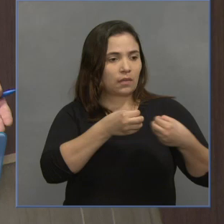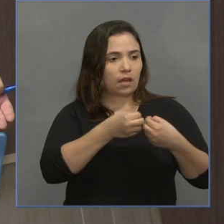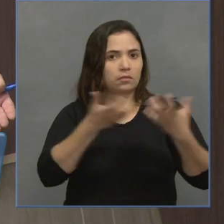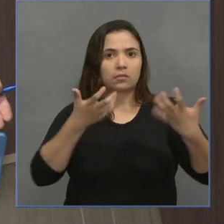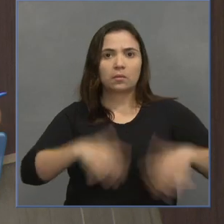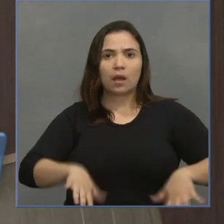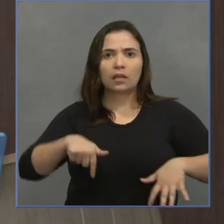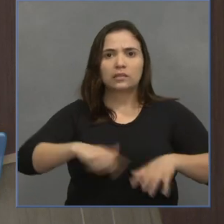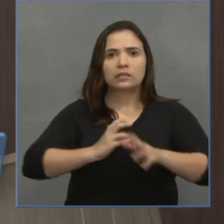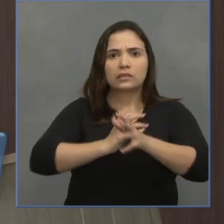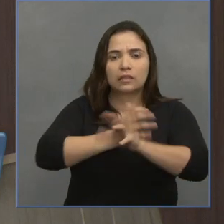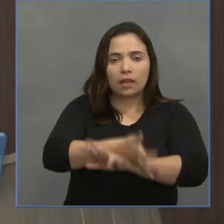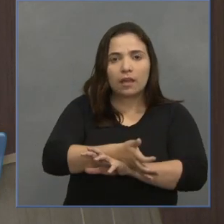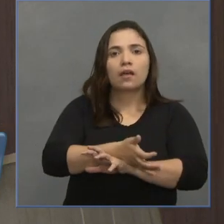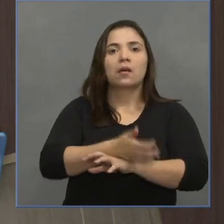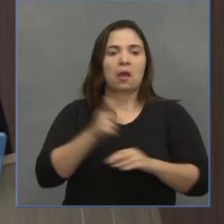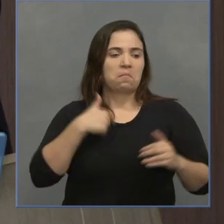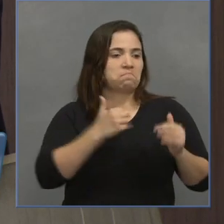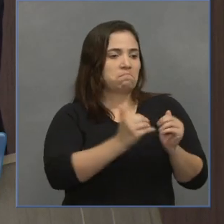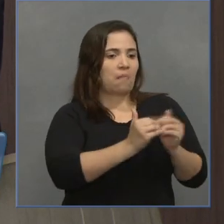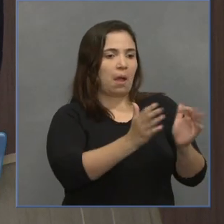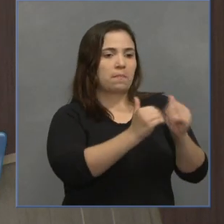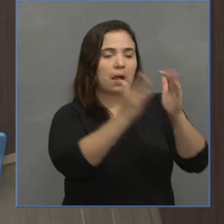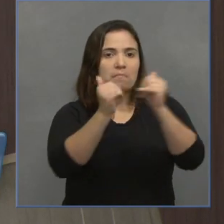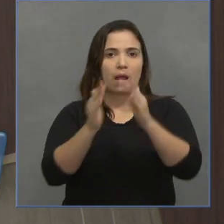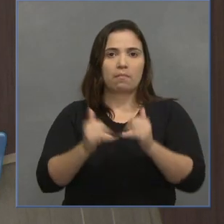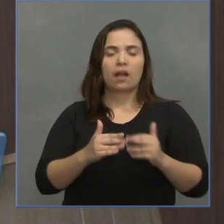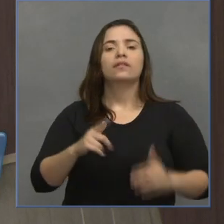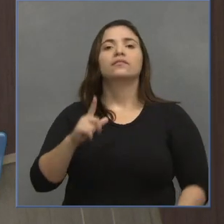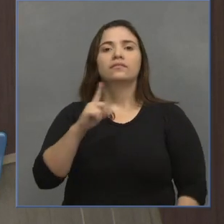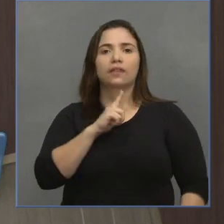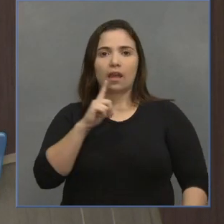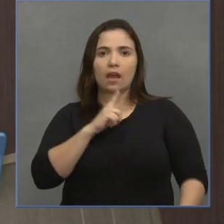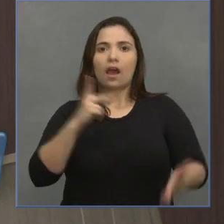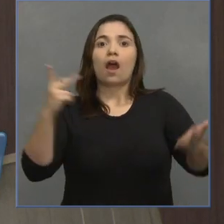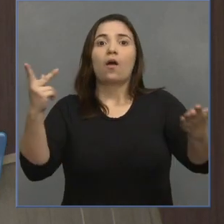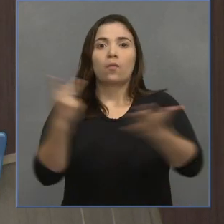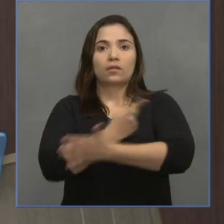hídrica. Portanto, já há conflitos